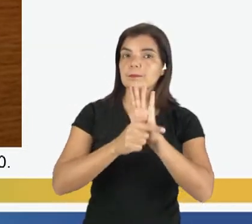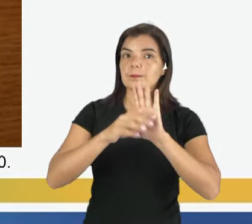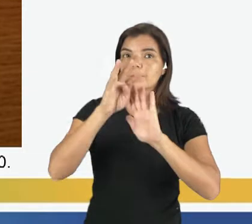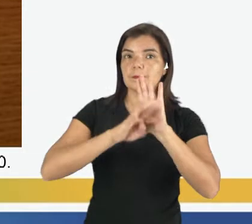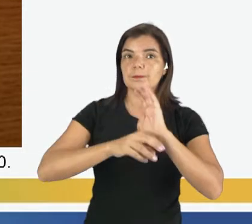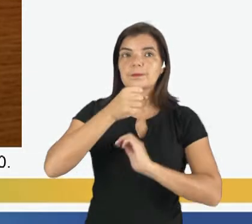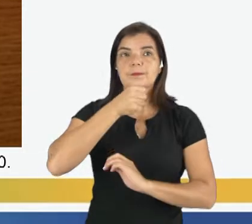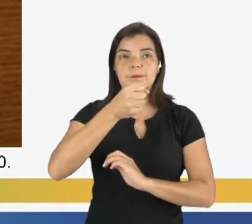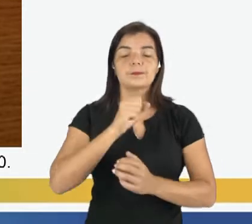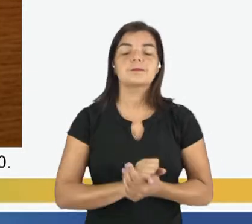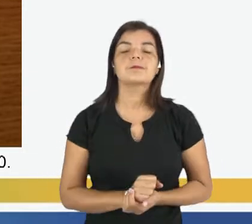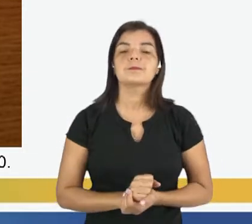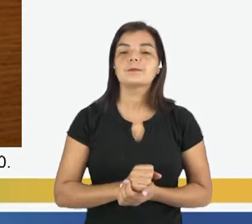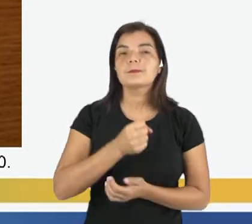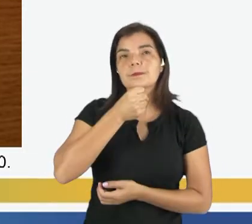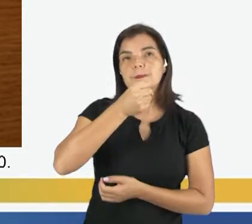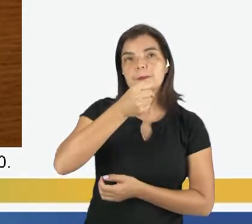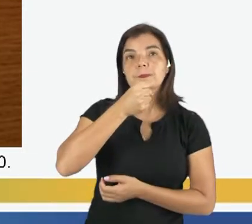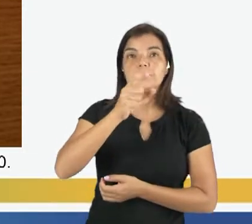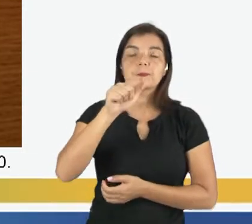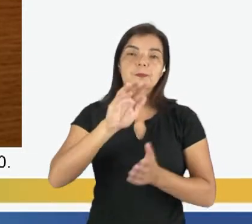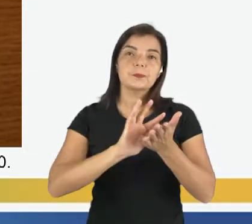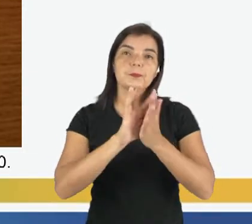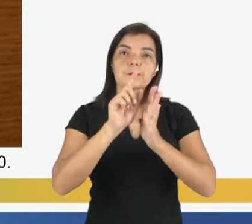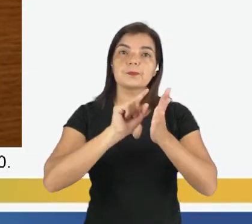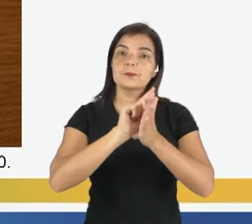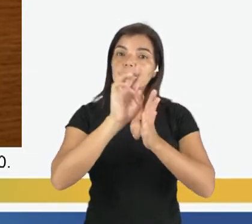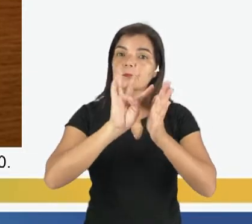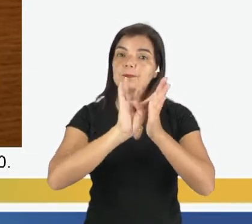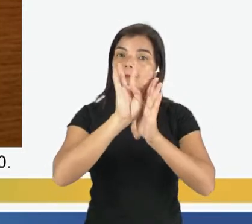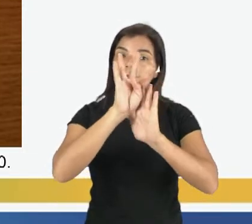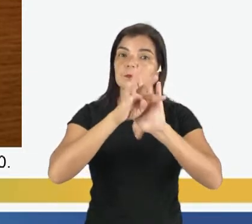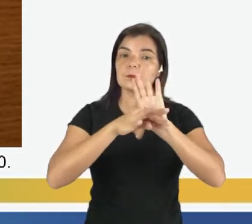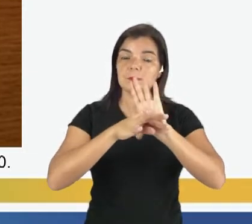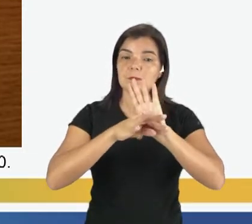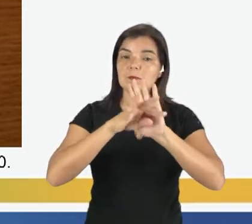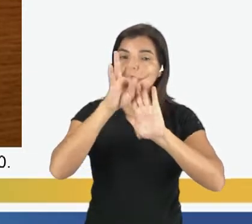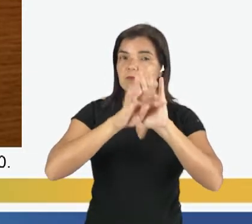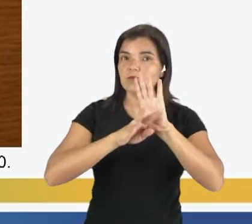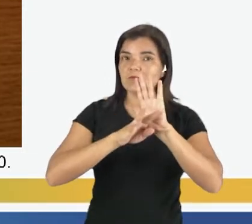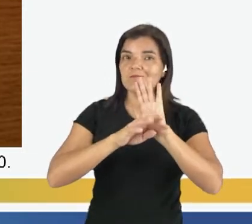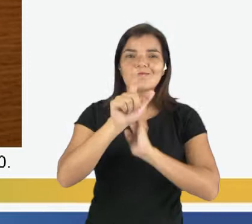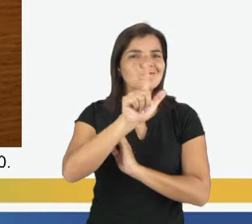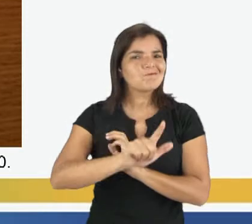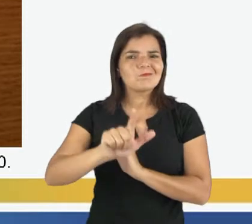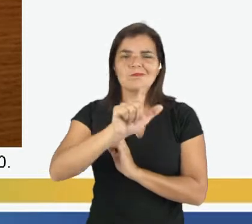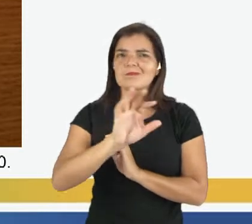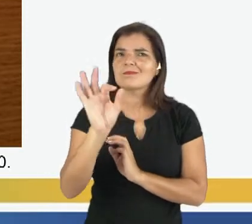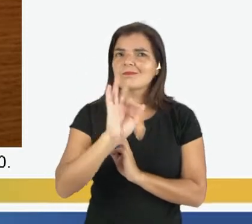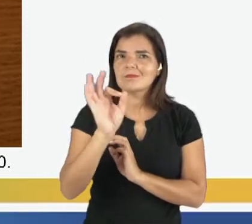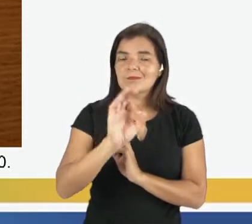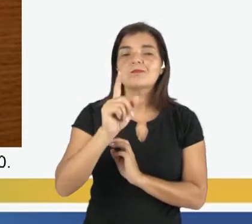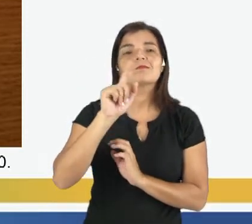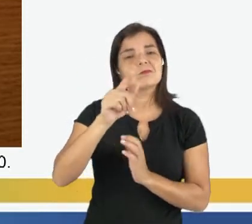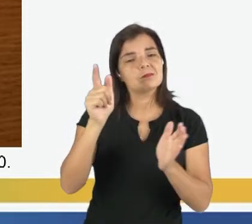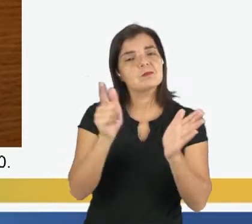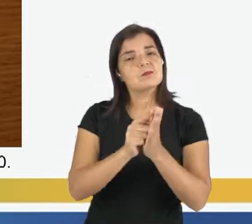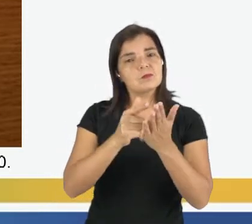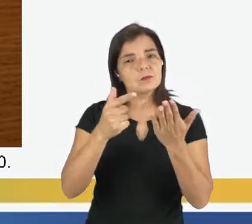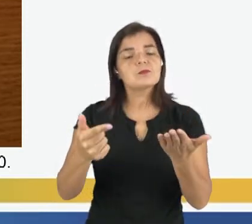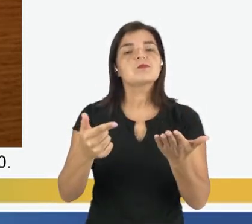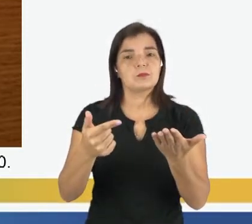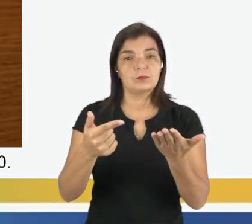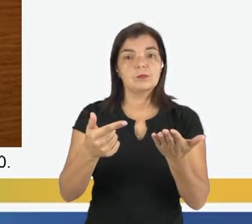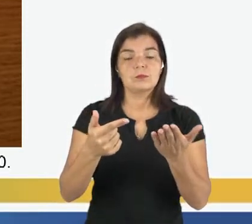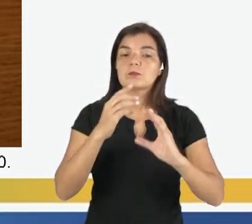textual reportagem. A reportagem é um gênero textual não literário. Ela é considerada um texto jornalístico veiculado